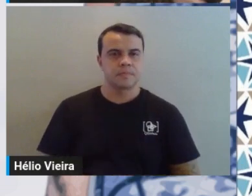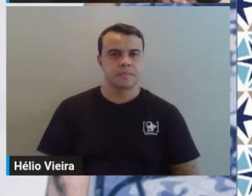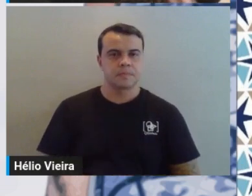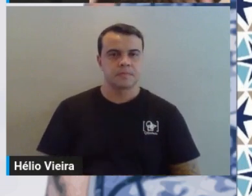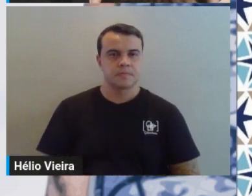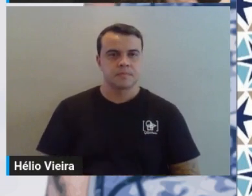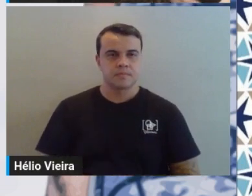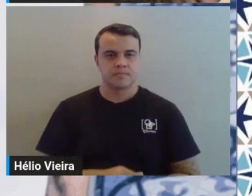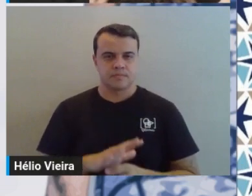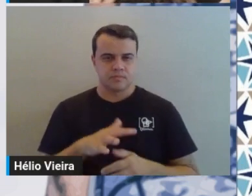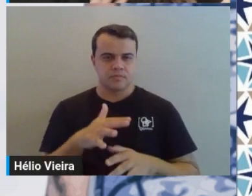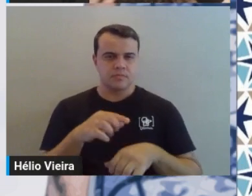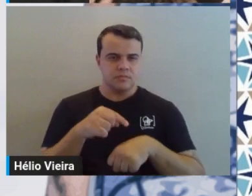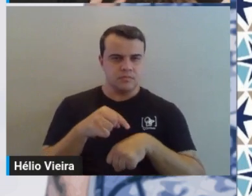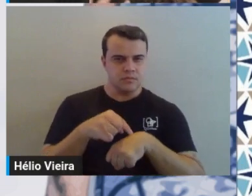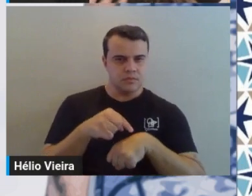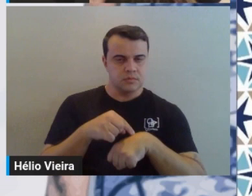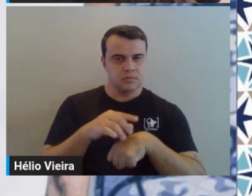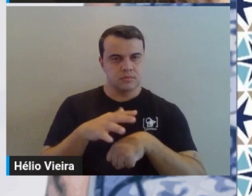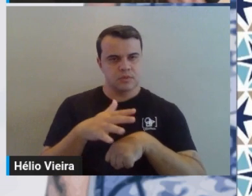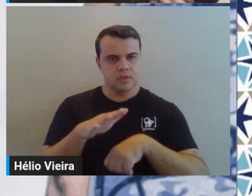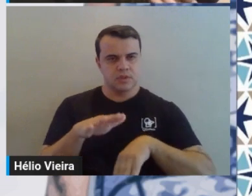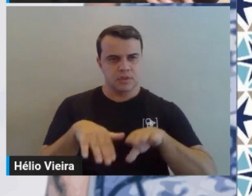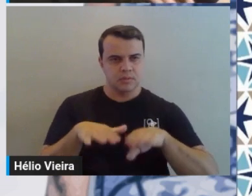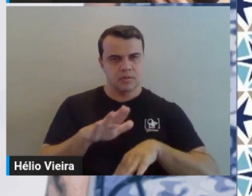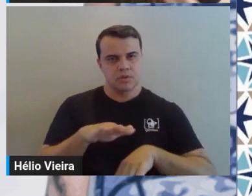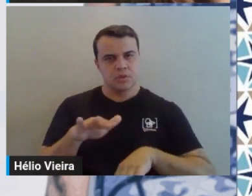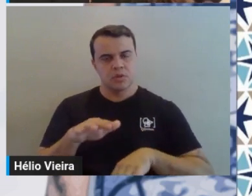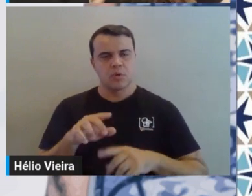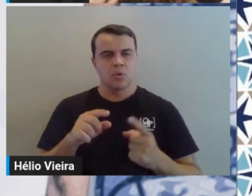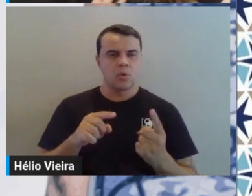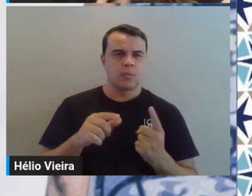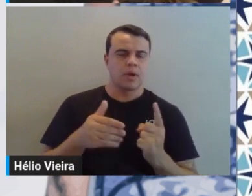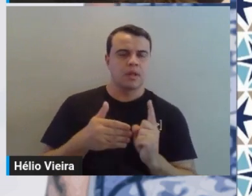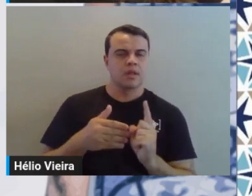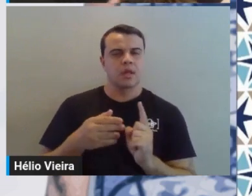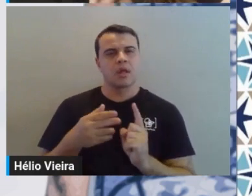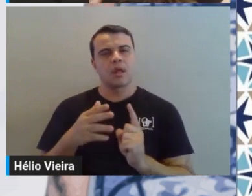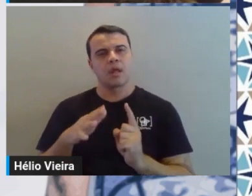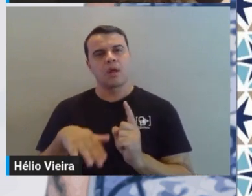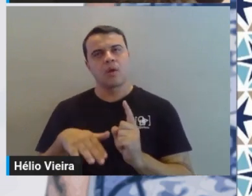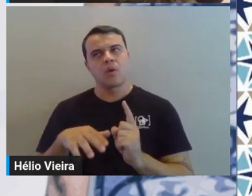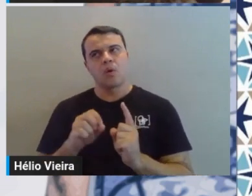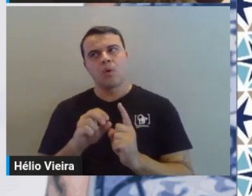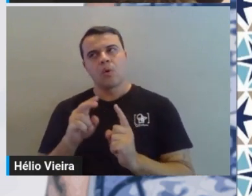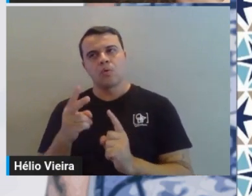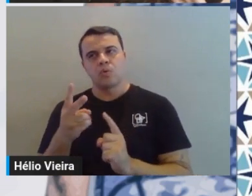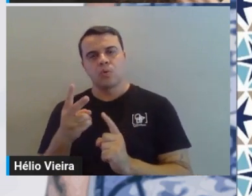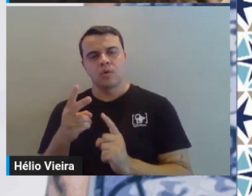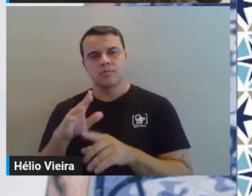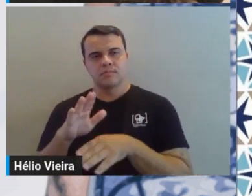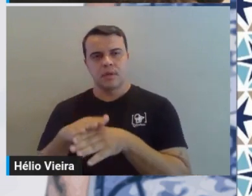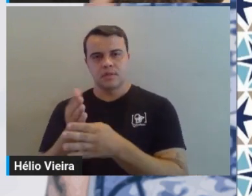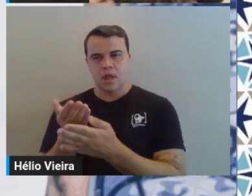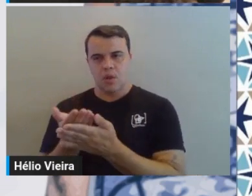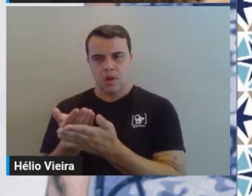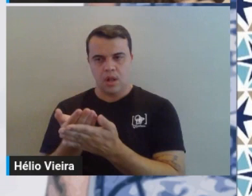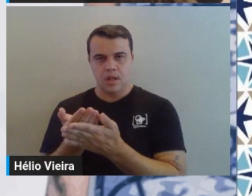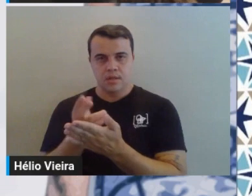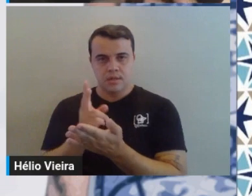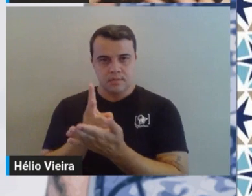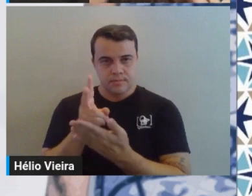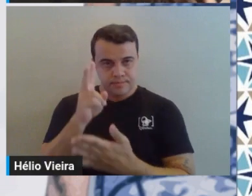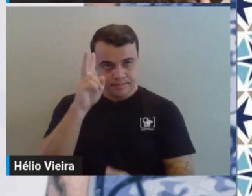A duração dessa atividade depende muito das crianças, pode durar de uma ou duas ou mais aulas, e sempre lembrando